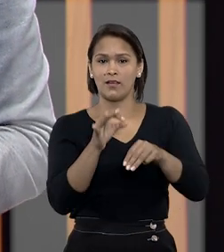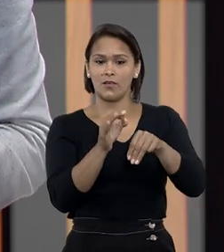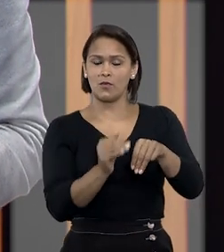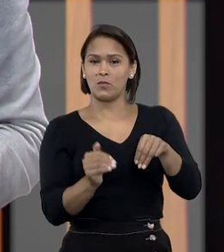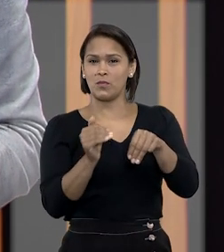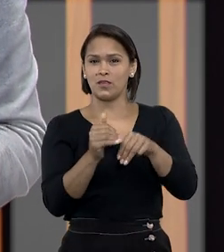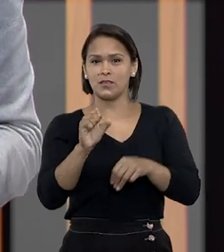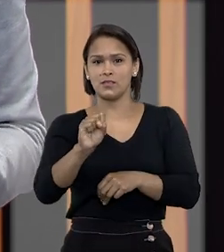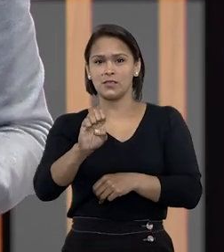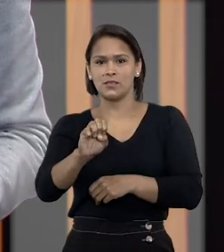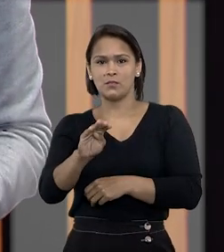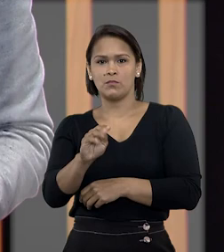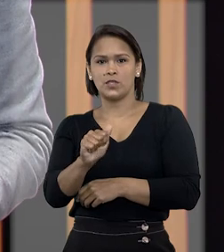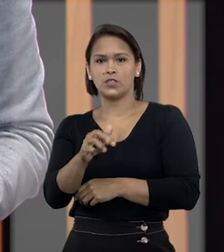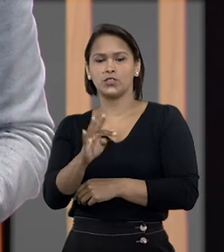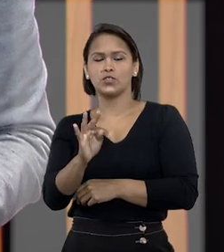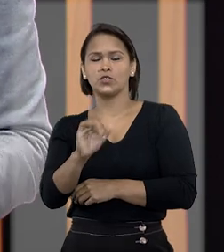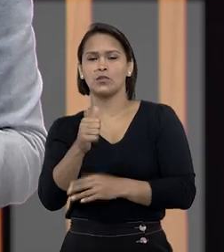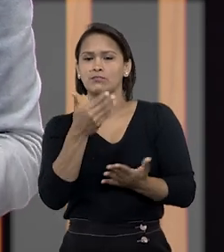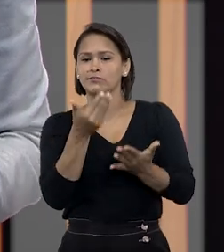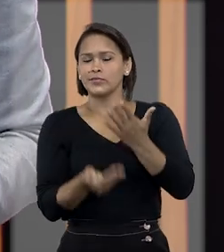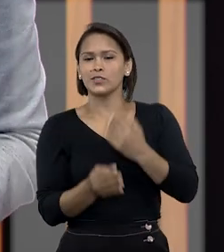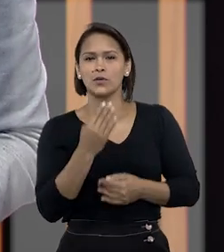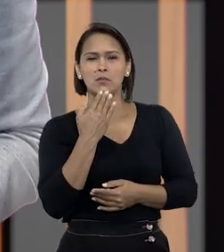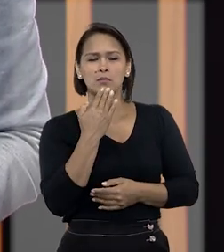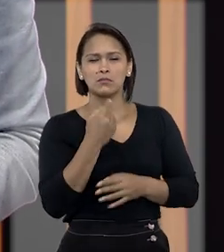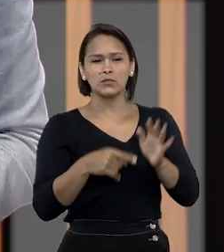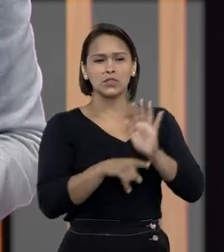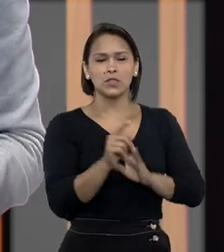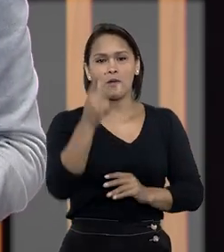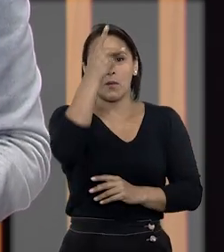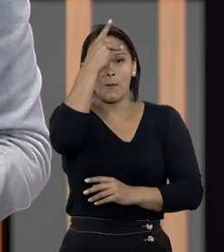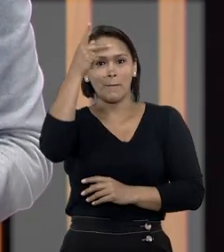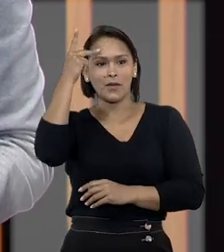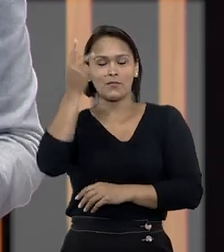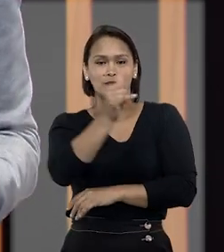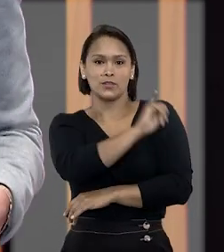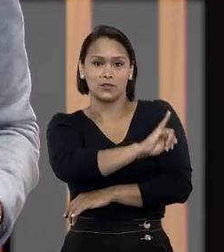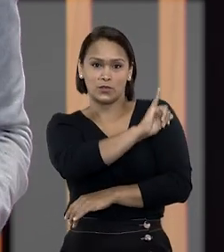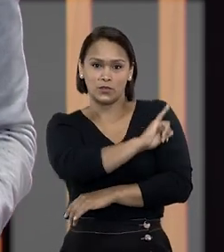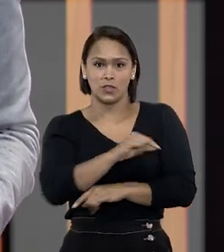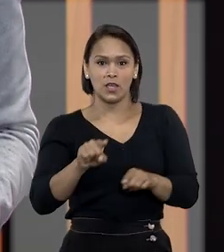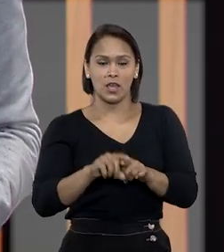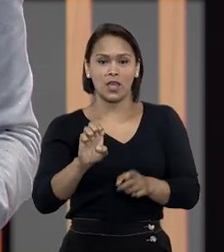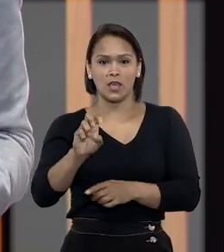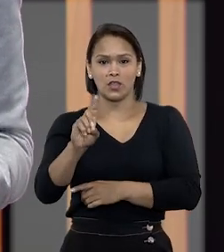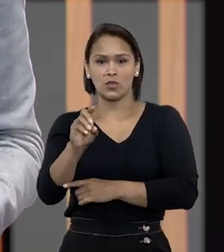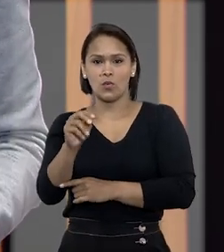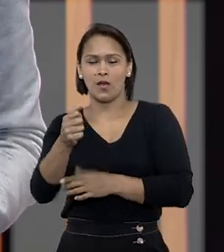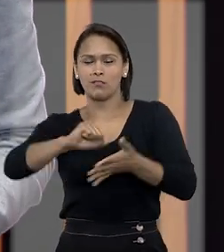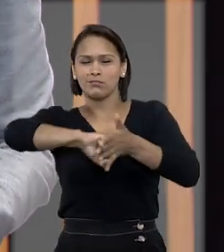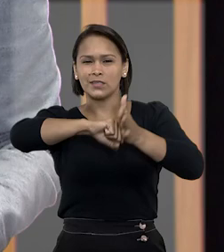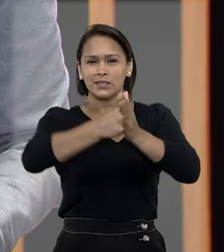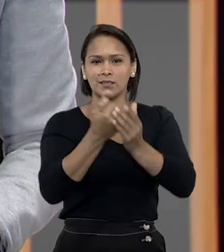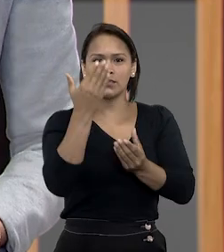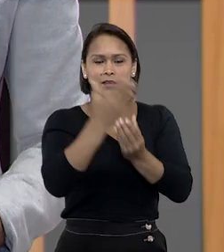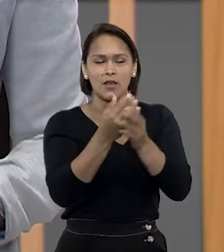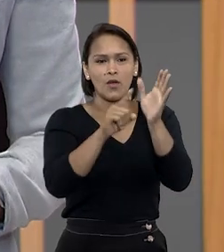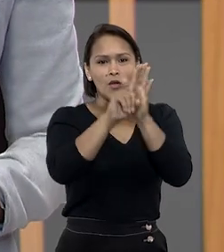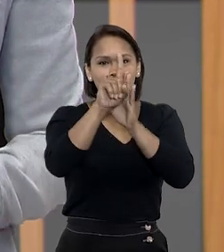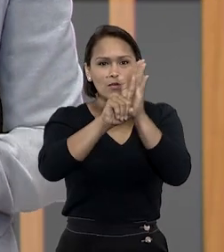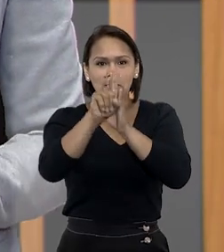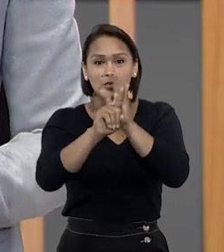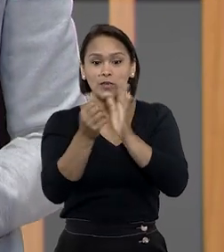Olá! O ministro Sebastião Rei Júnior negou o pedido do prefeito do Rio de Janeiro, Eduardo Paes, para trancar processo em que